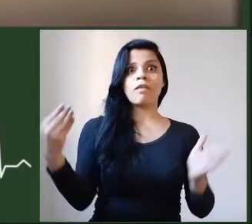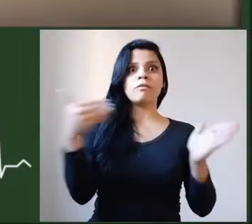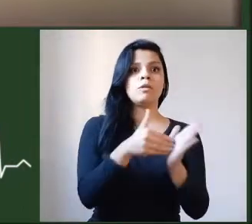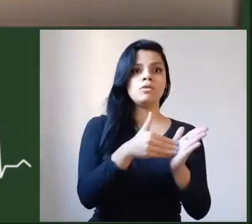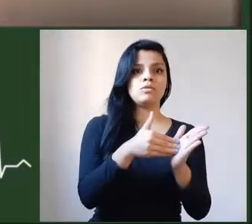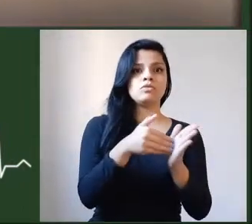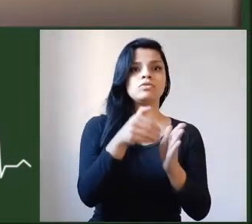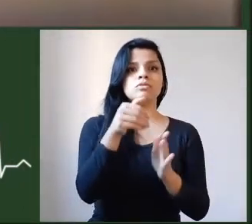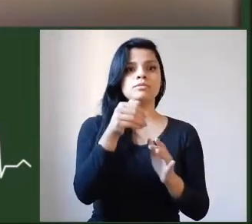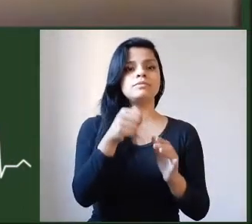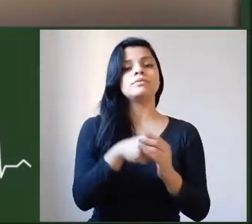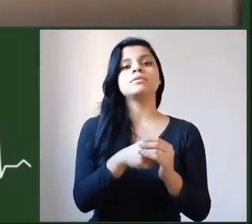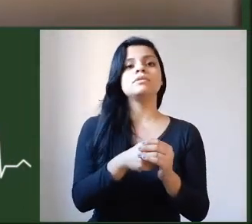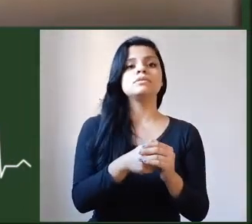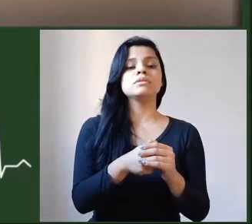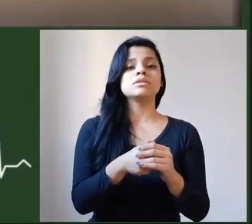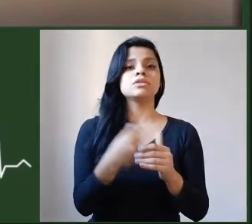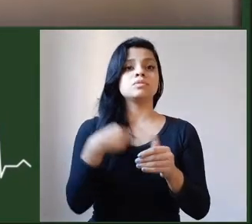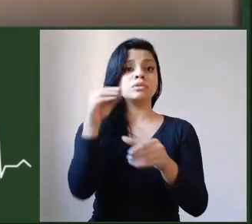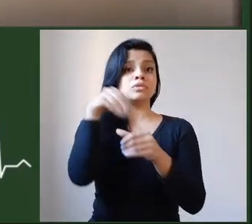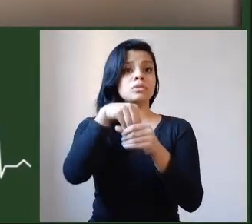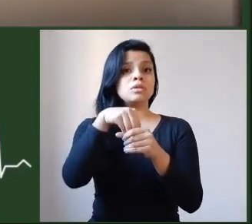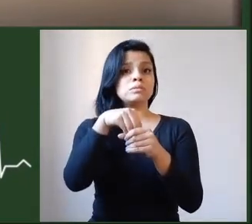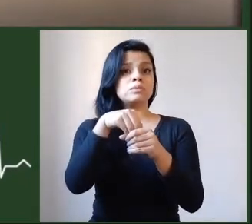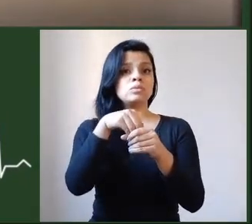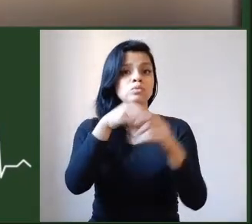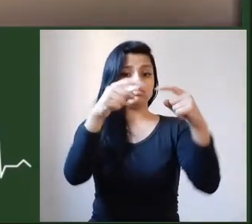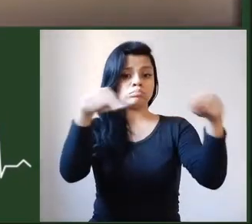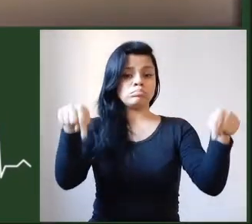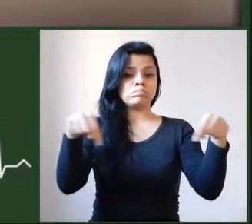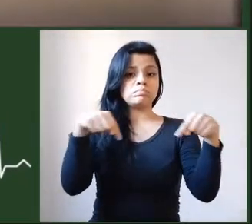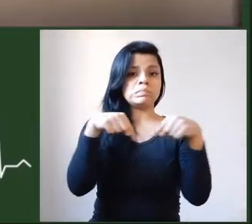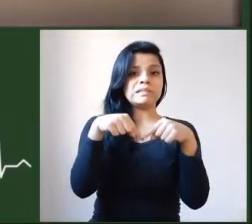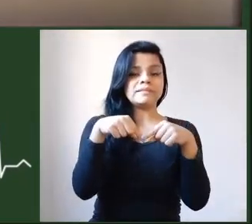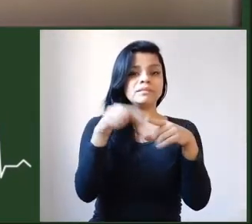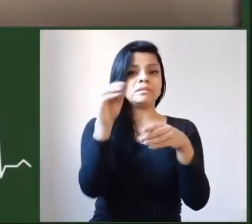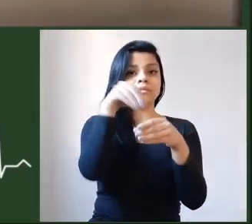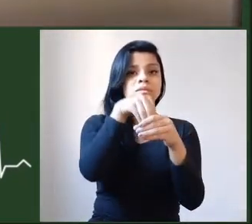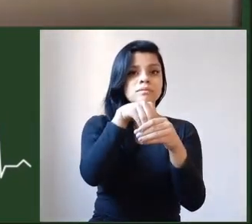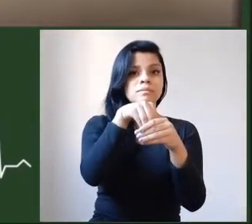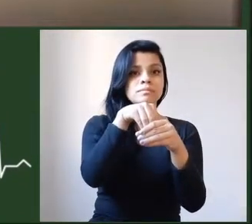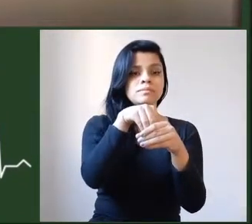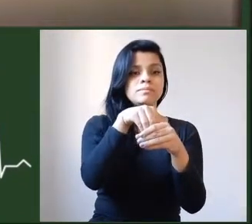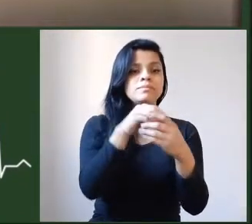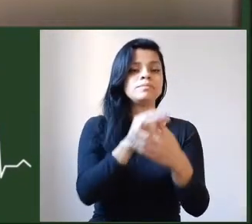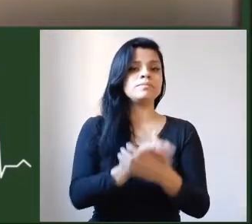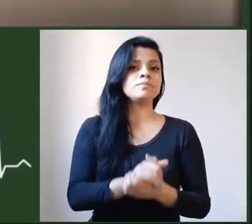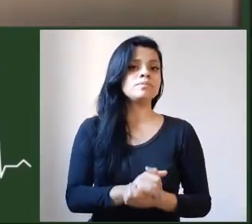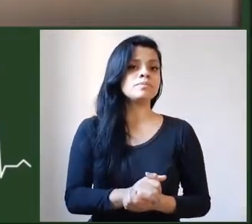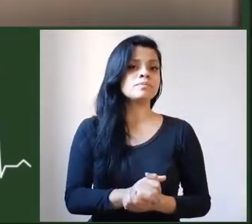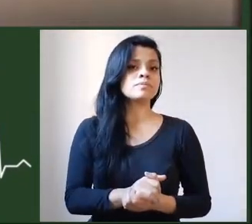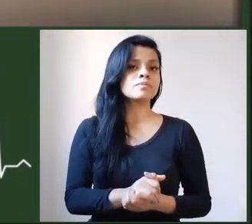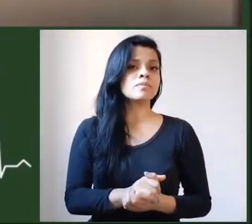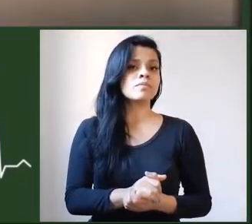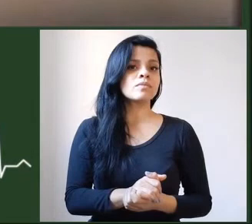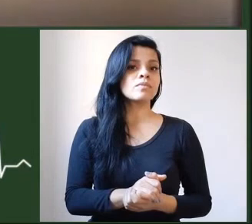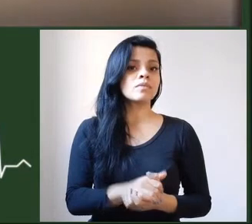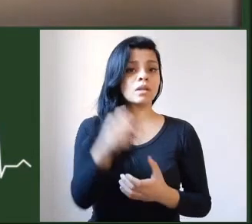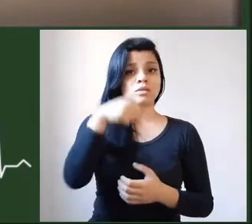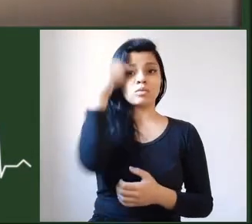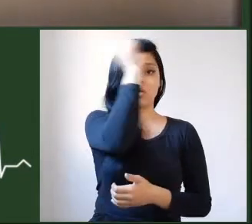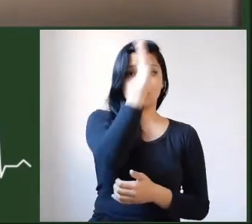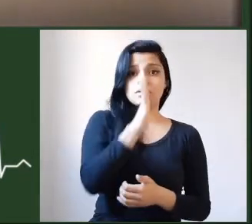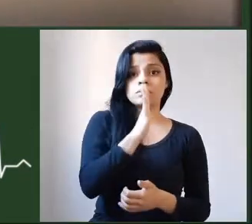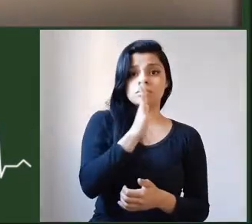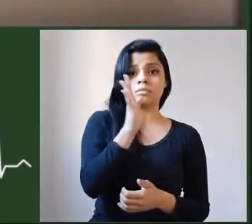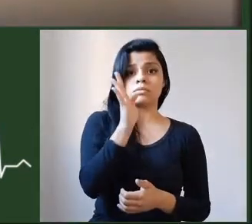e no sistema de saúde brasileiro, isso é um defeito de modo geral, né? De ter pouco recurso, enfim. E a gente está numa sala